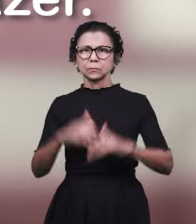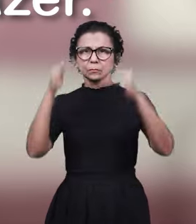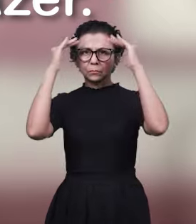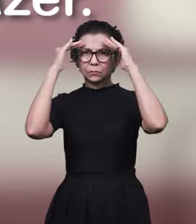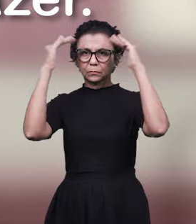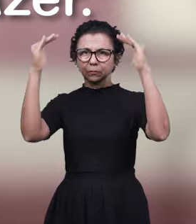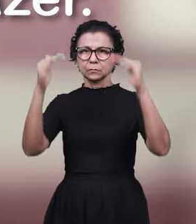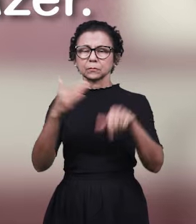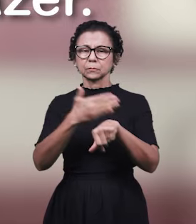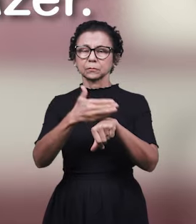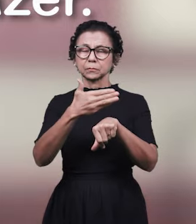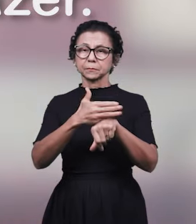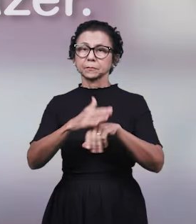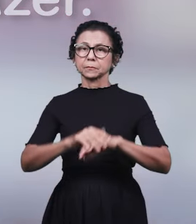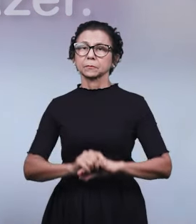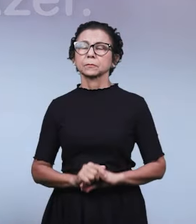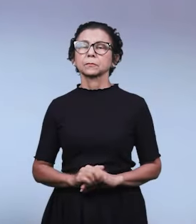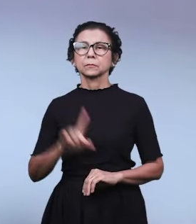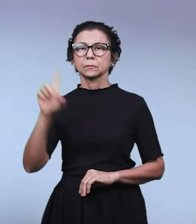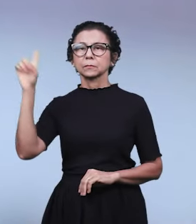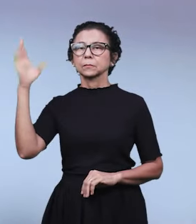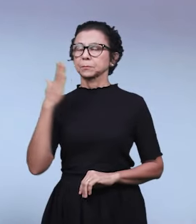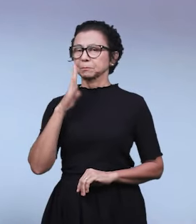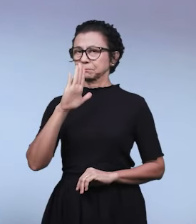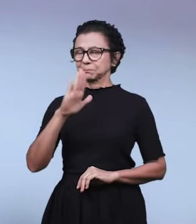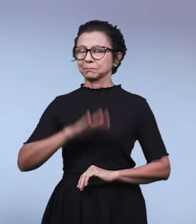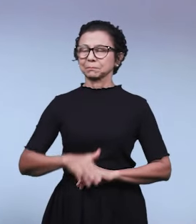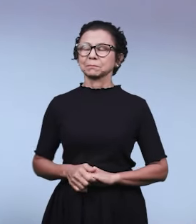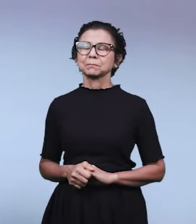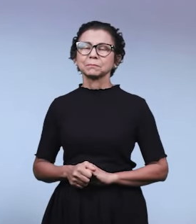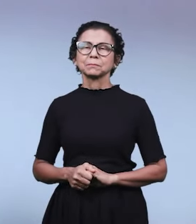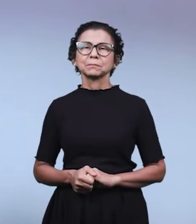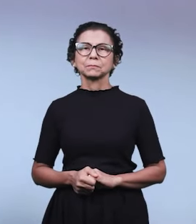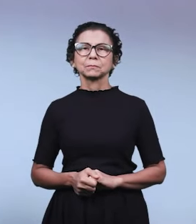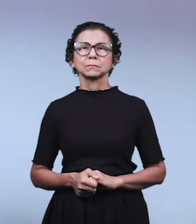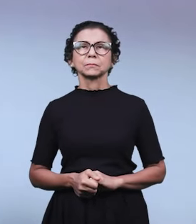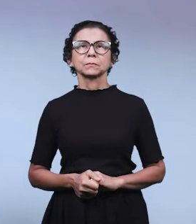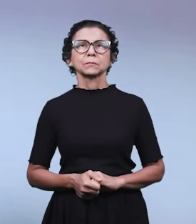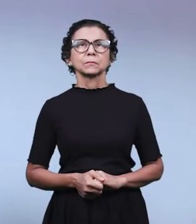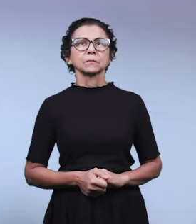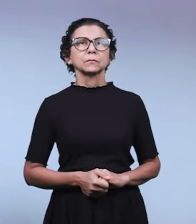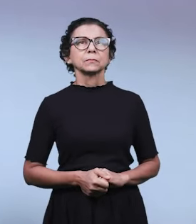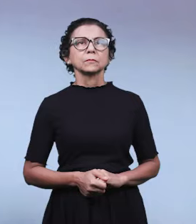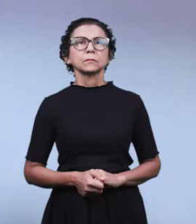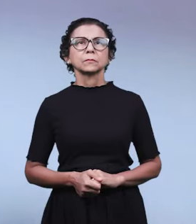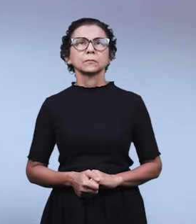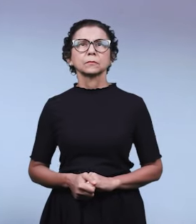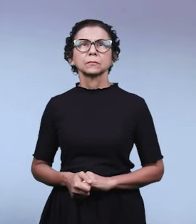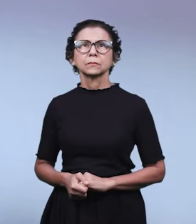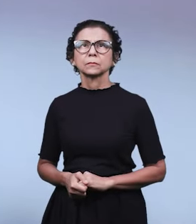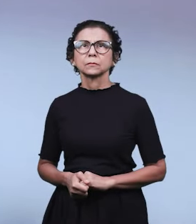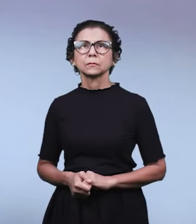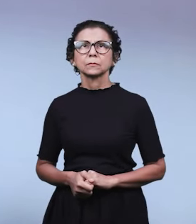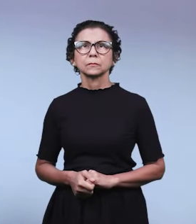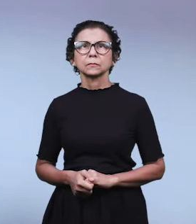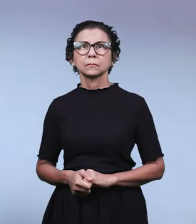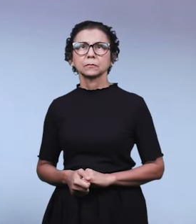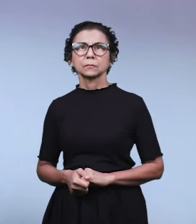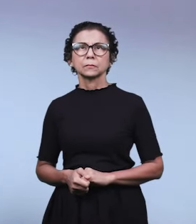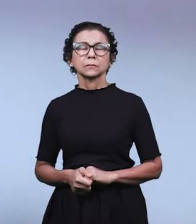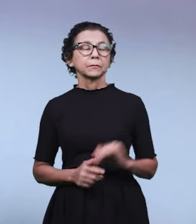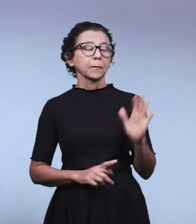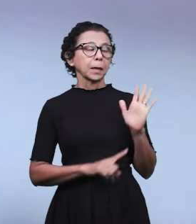fazer." Então, há uma promessa gloriosa do nosso Senhor. E além de conversar com os nossos pastores, eu também quero fazer uma pergunta para